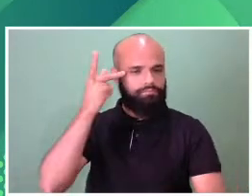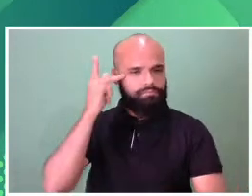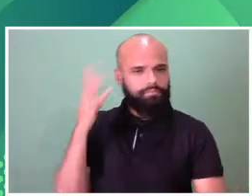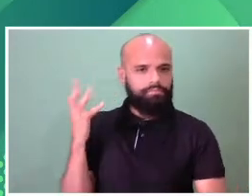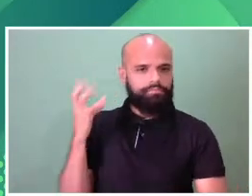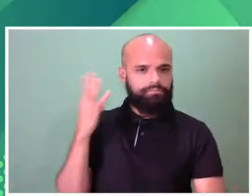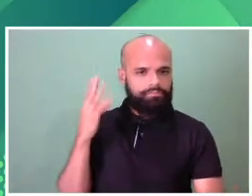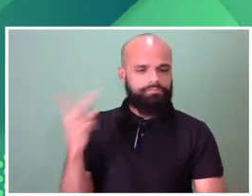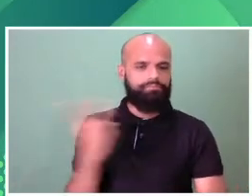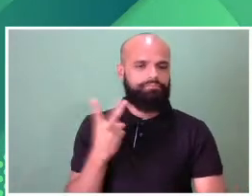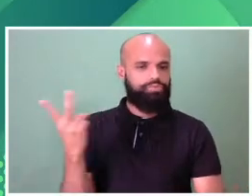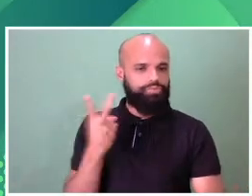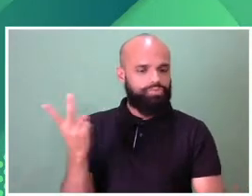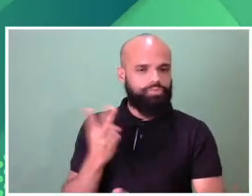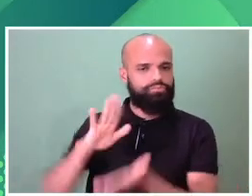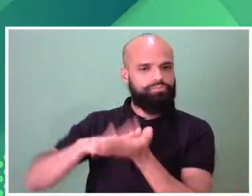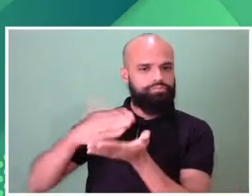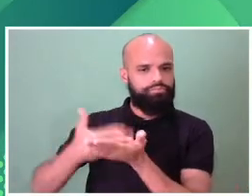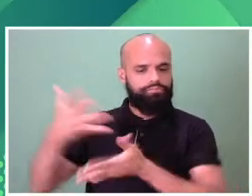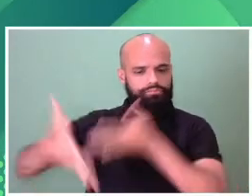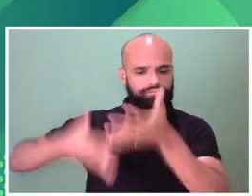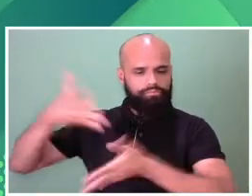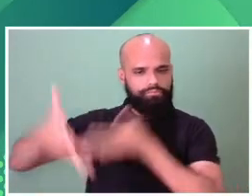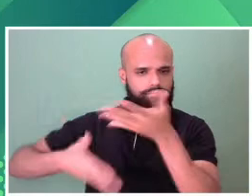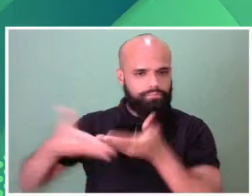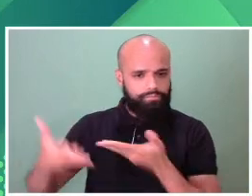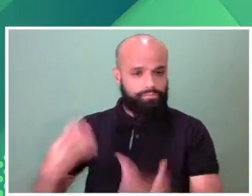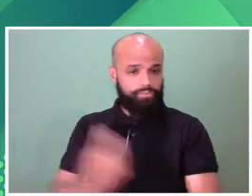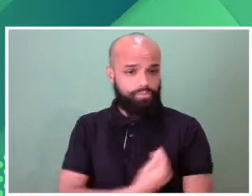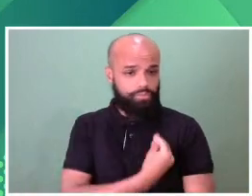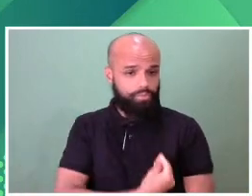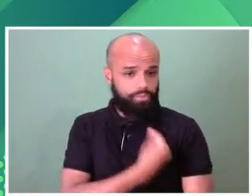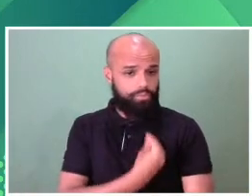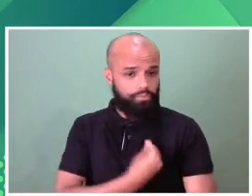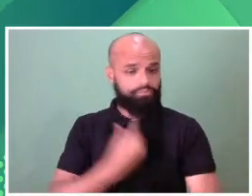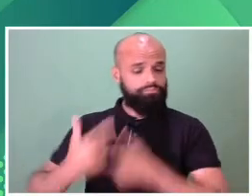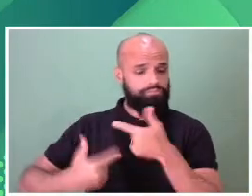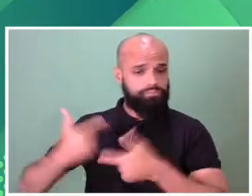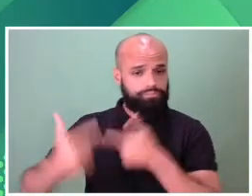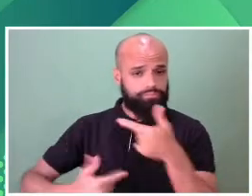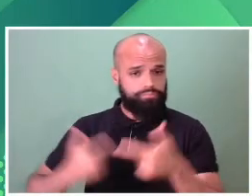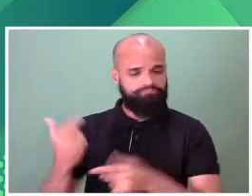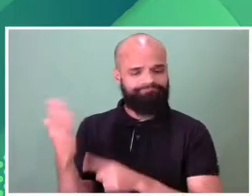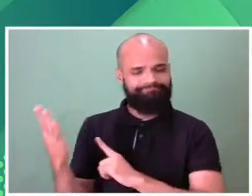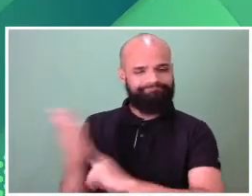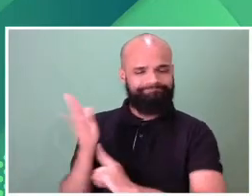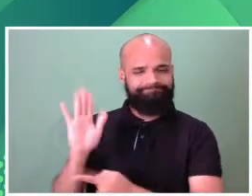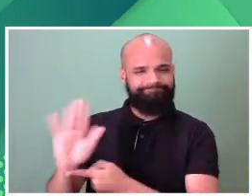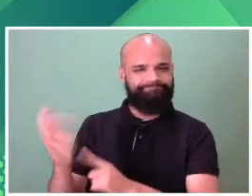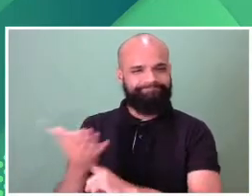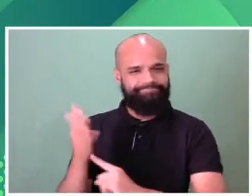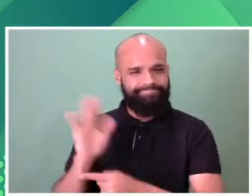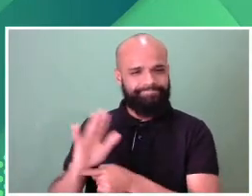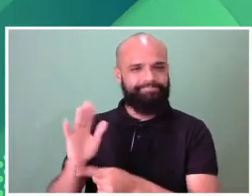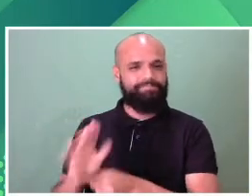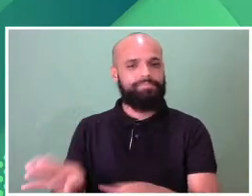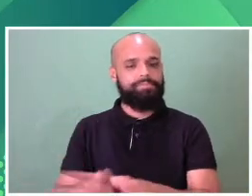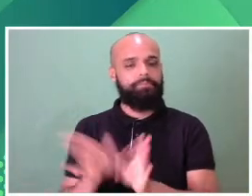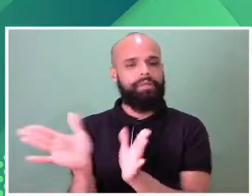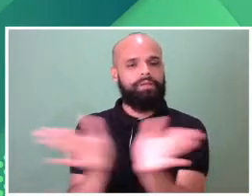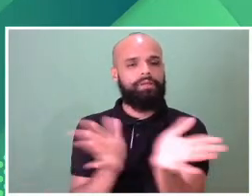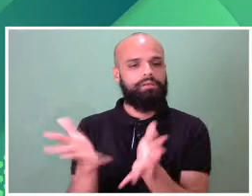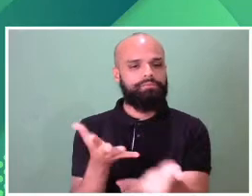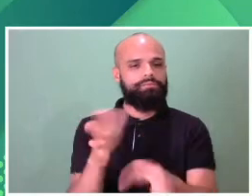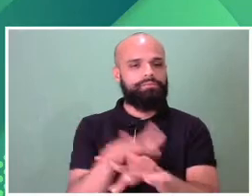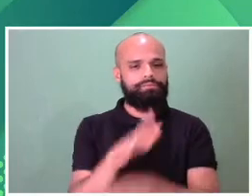Nilceia Jesus, que são os tradutores e intérpretes que aqui estão também presentes e que nos ajudam a condição de